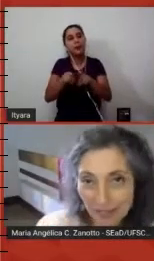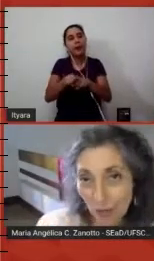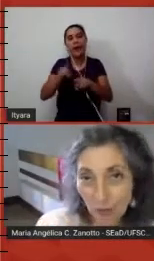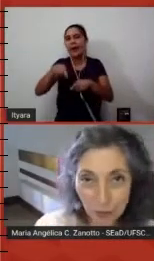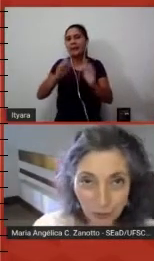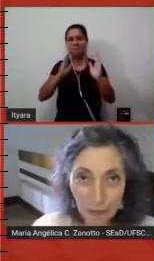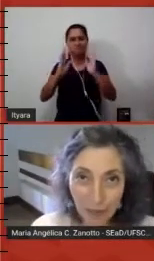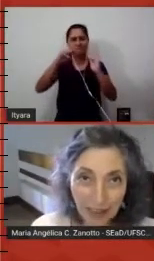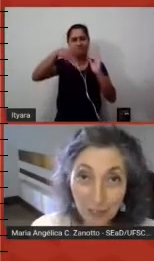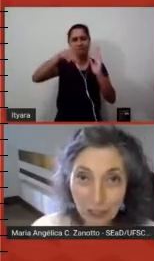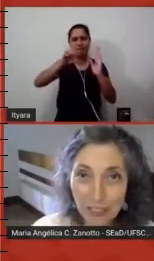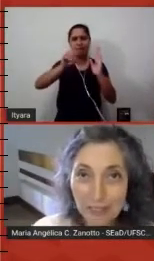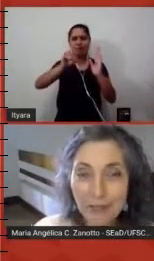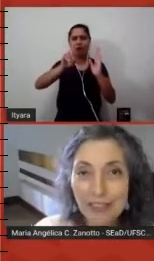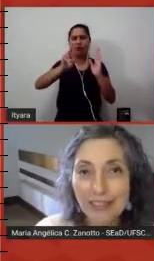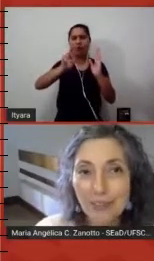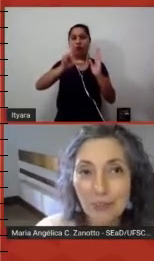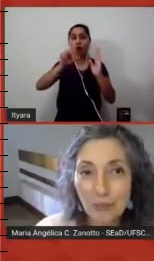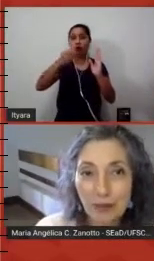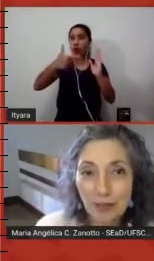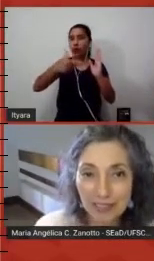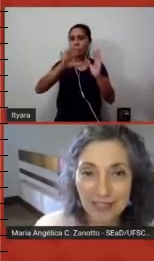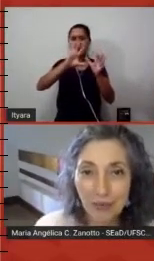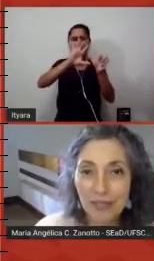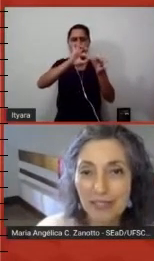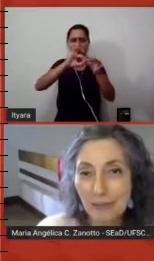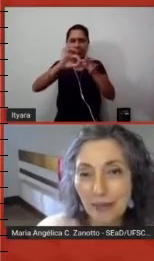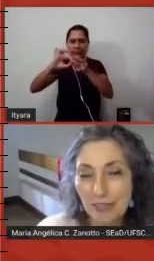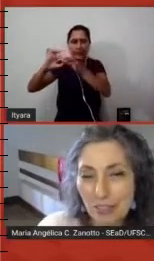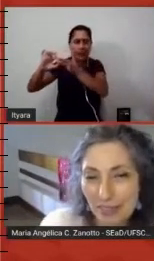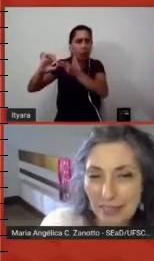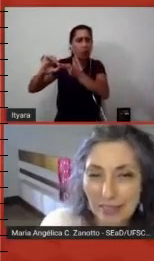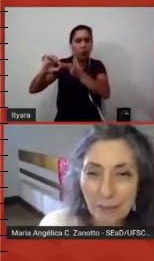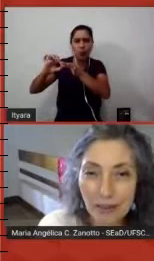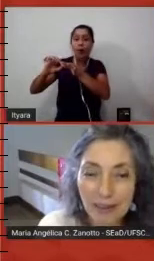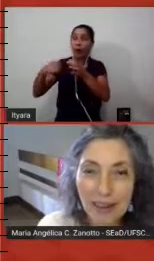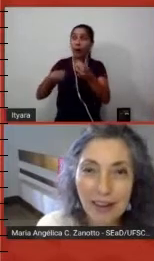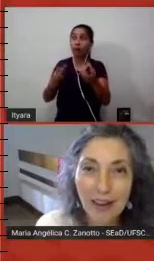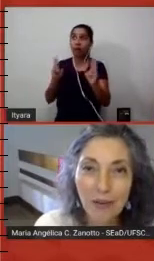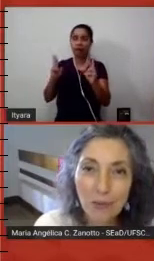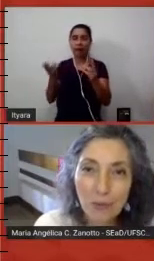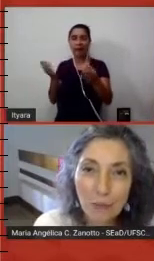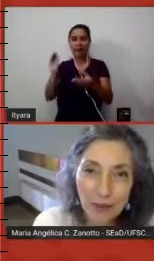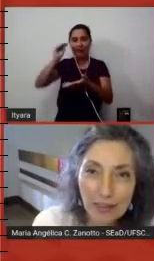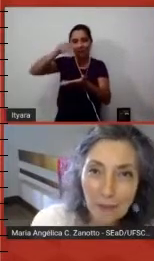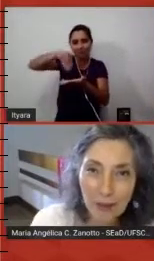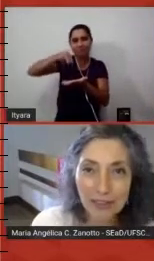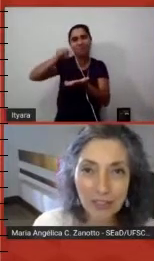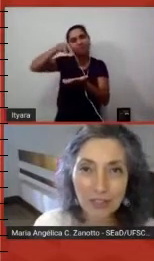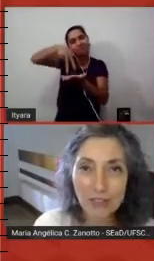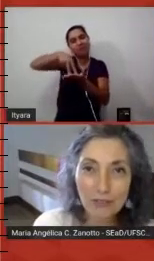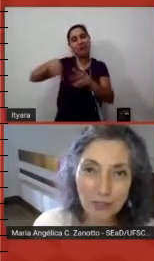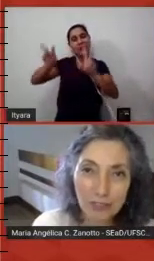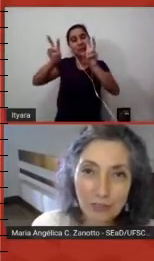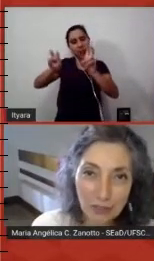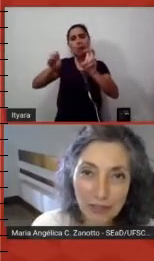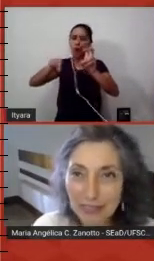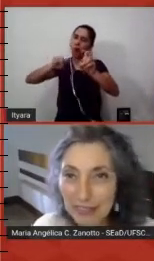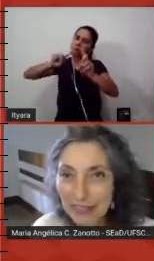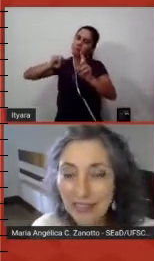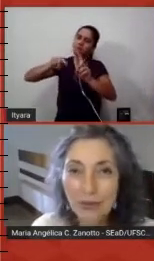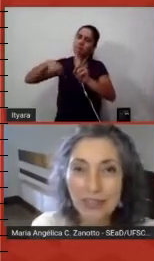módulo 2 está todo muito amarradinho, né? Então, eu espero trazer com essa temática aqui também um pouquinho mais